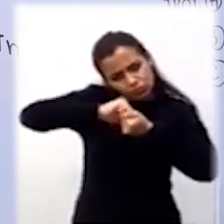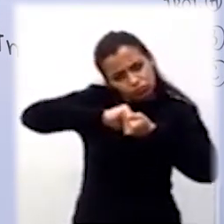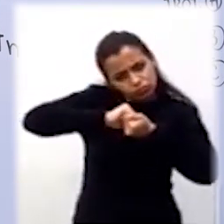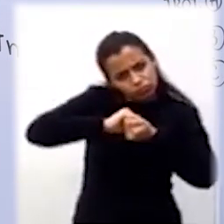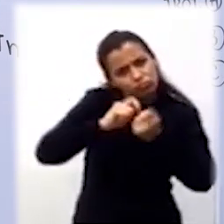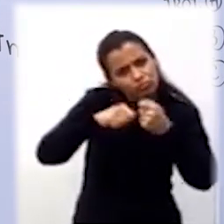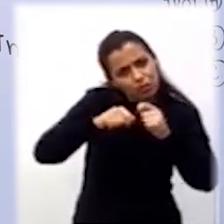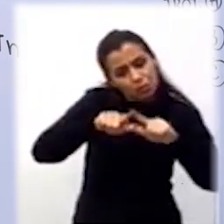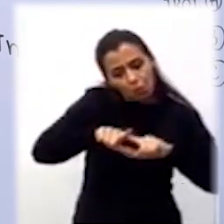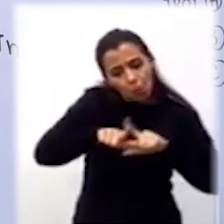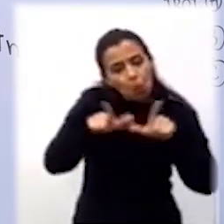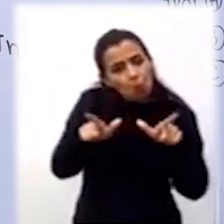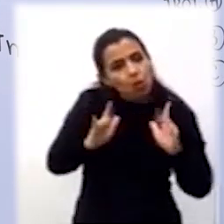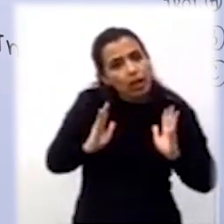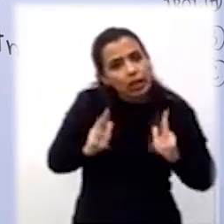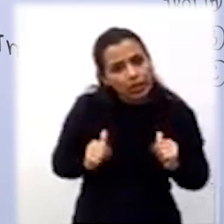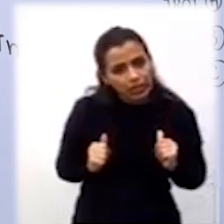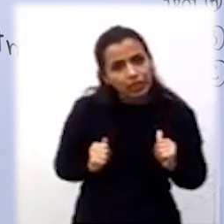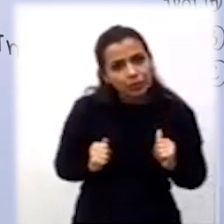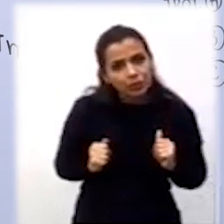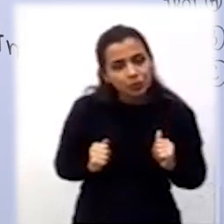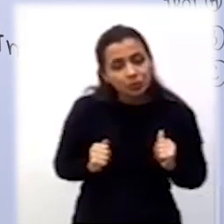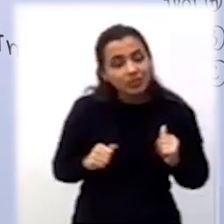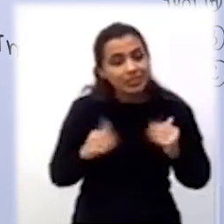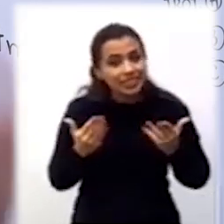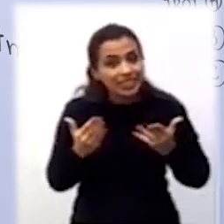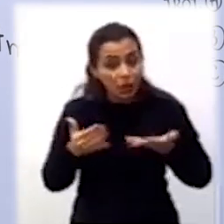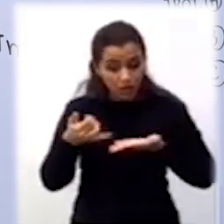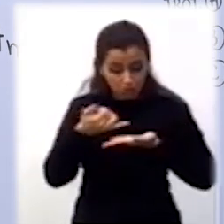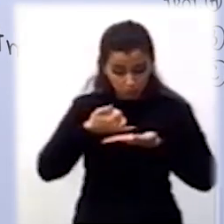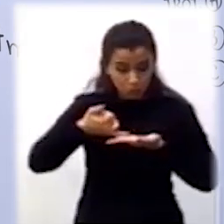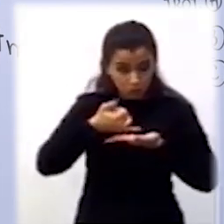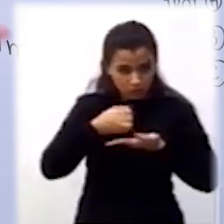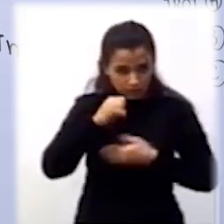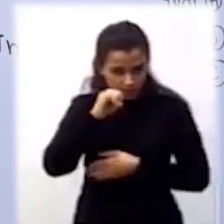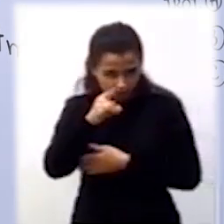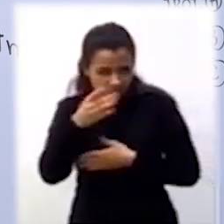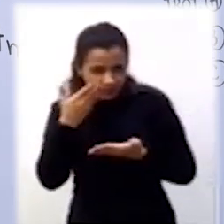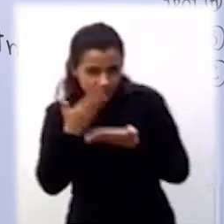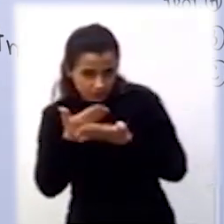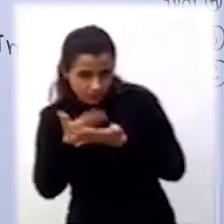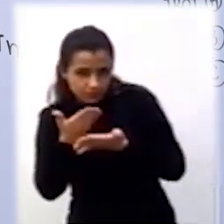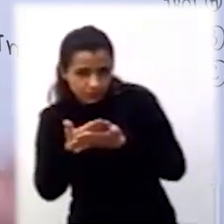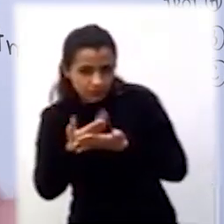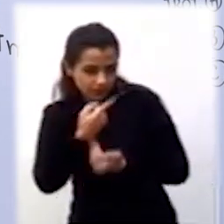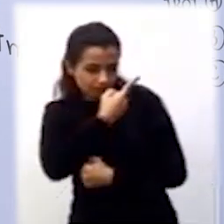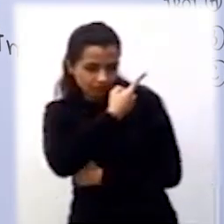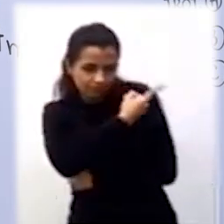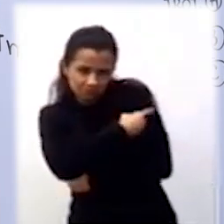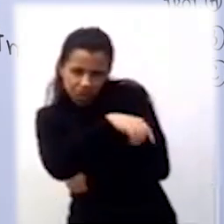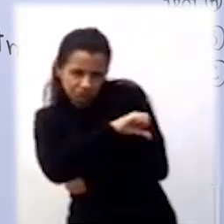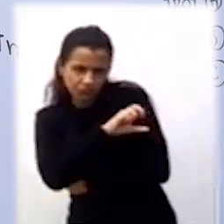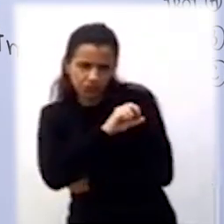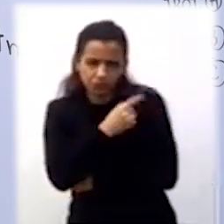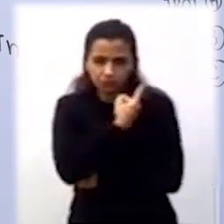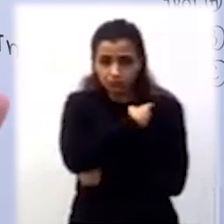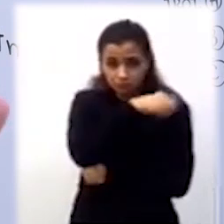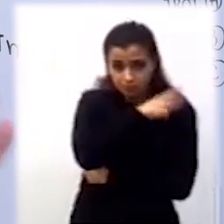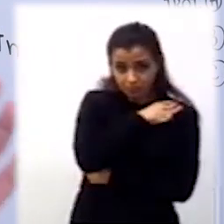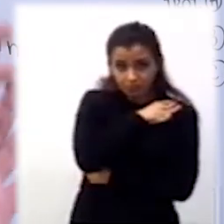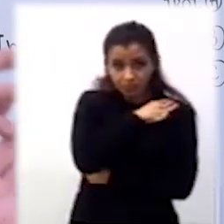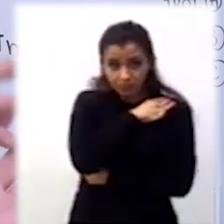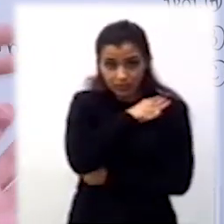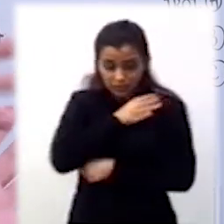de gordura que estava na panela, tá? Por quê? A gordura, vocês que estudam aí até no ensino fundamental, no ensino médio, a gordura, ela